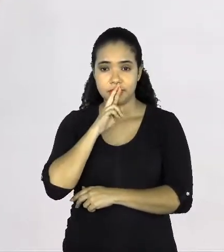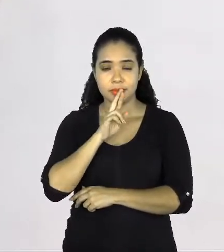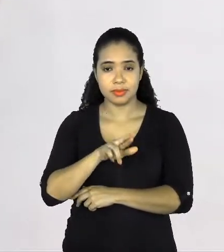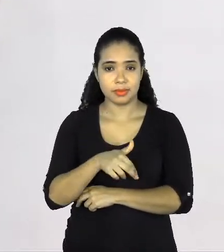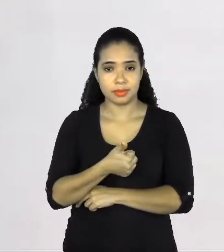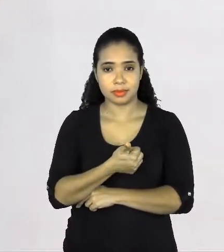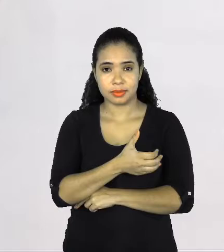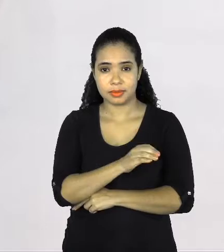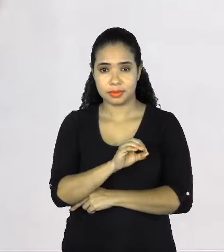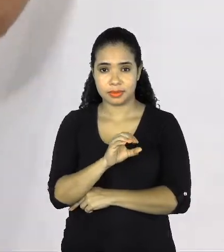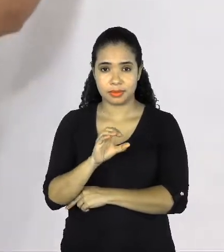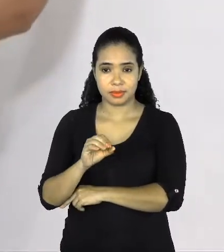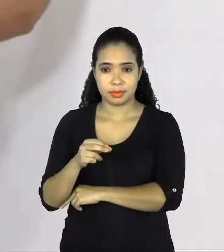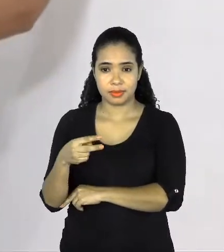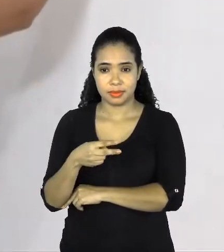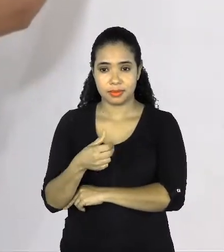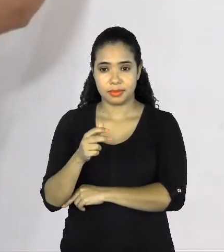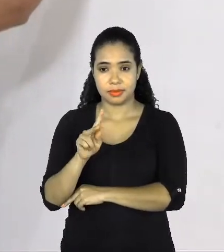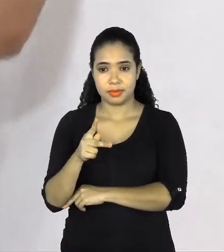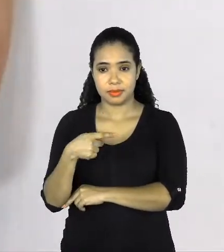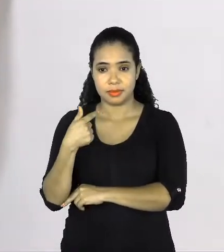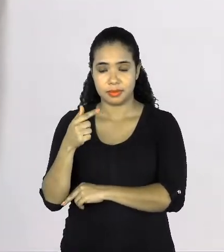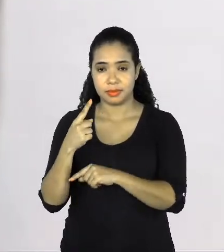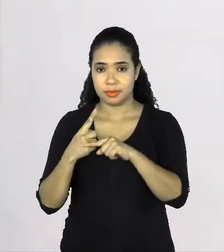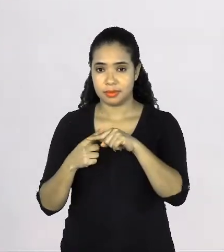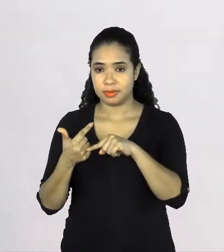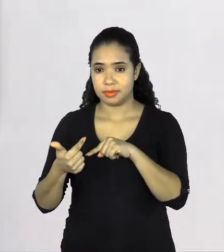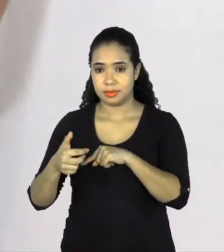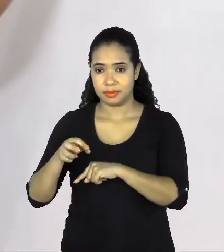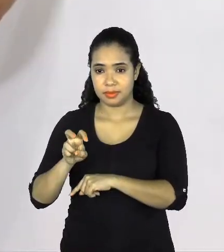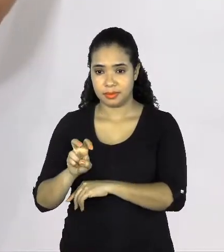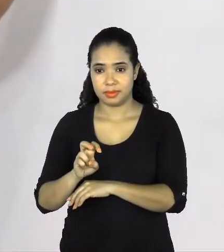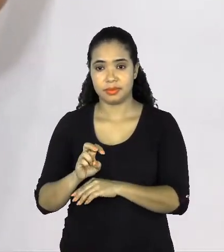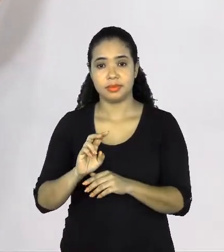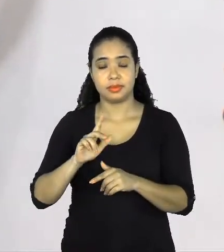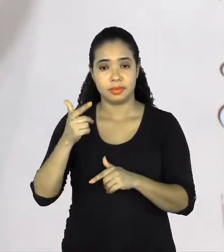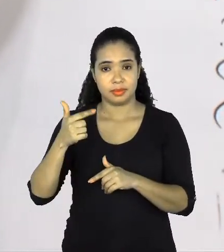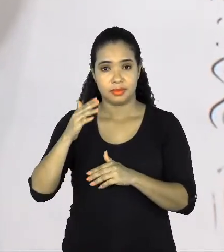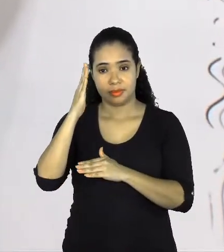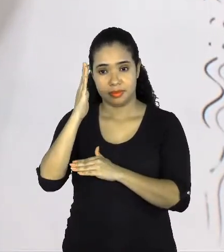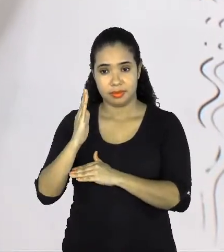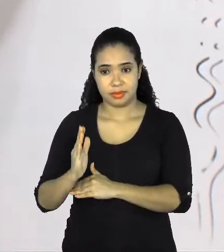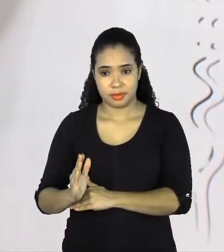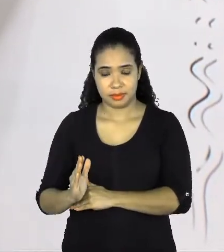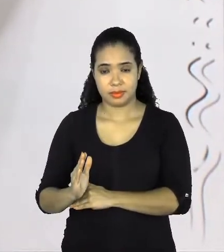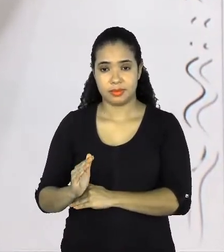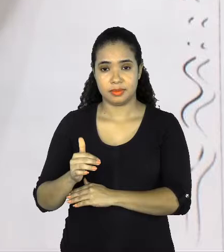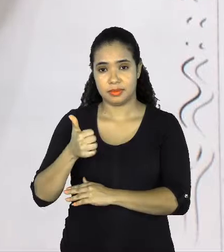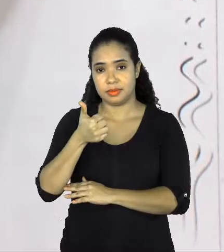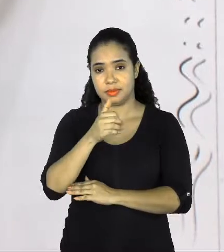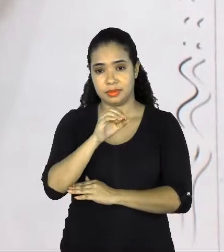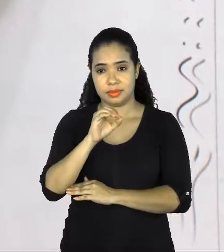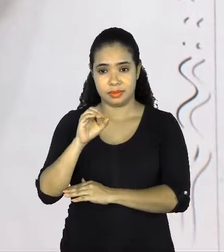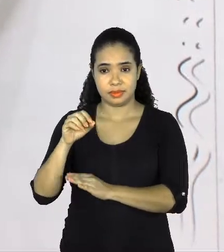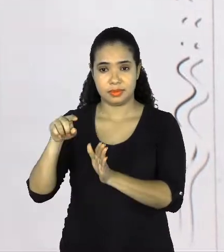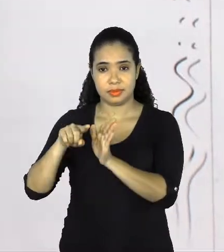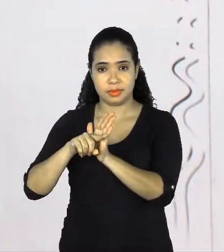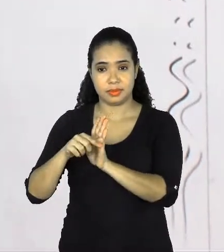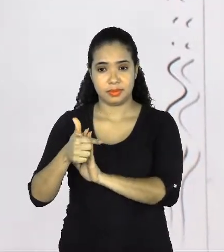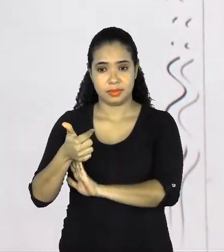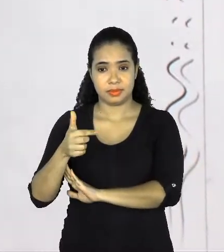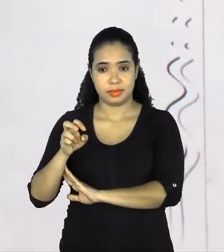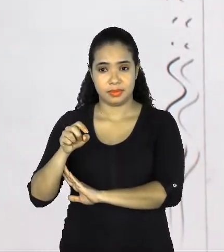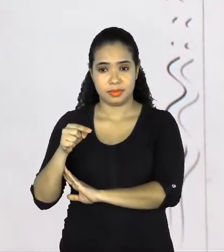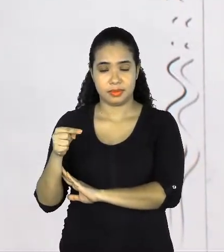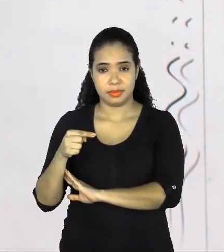5 ao quadrado, 25. Repete o 100. O que está positivo vai vir negativo e h ao